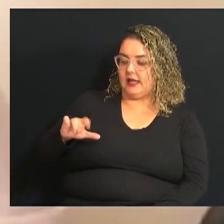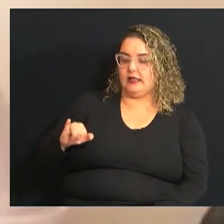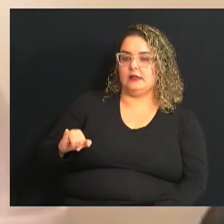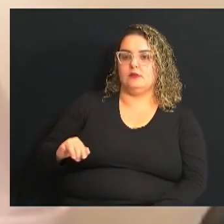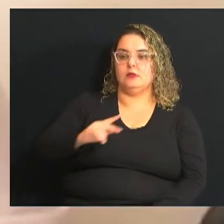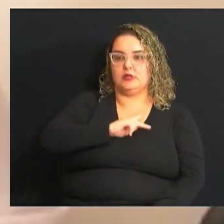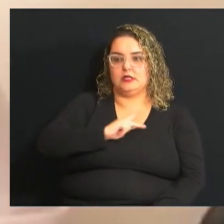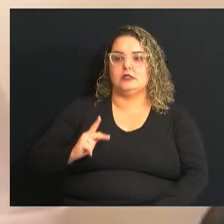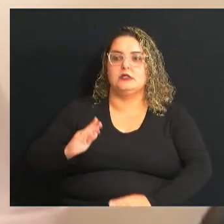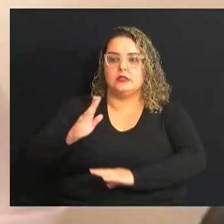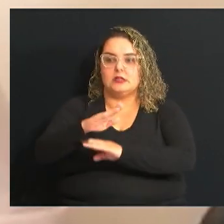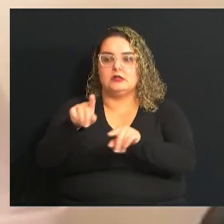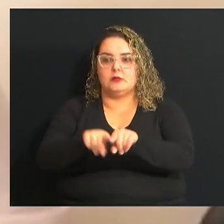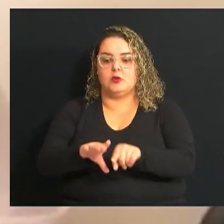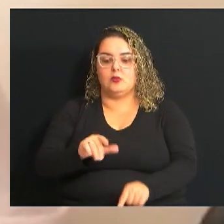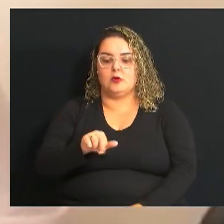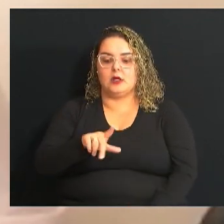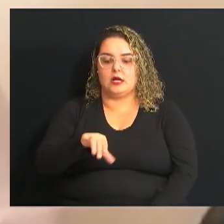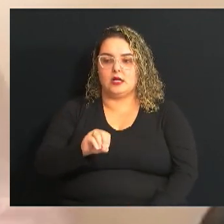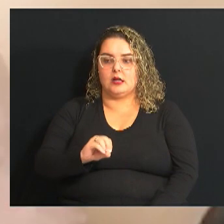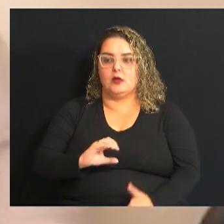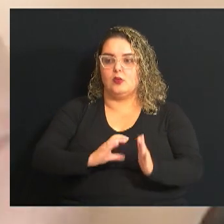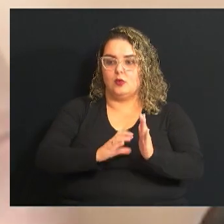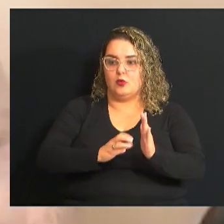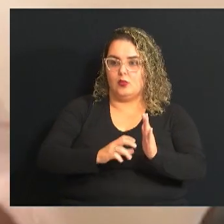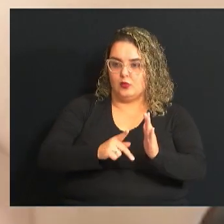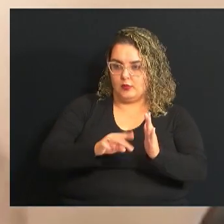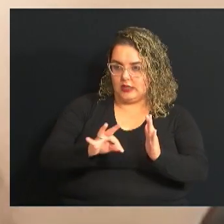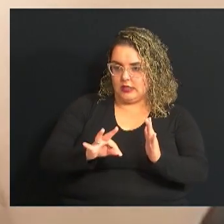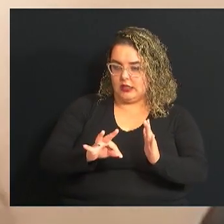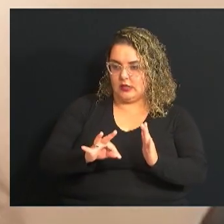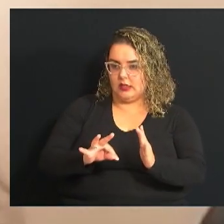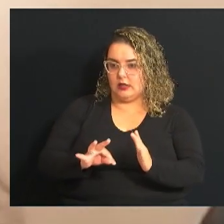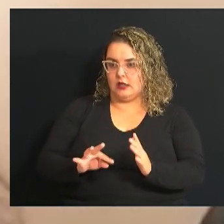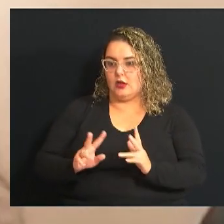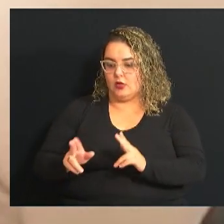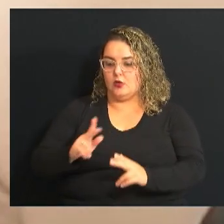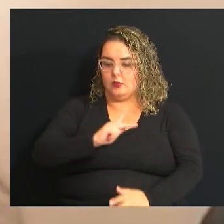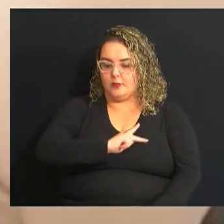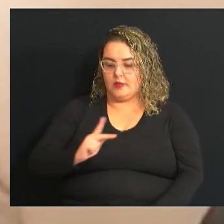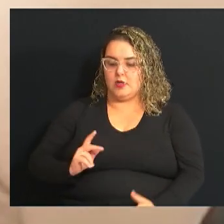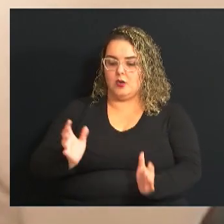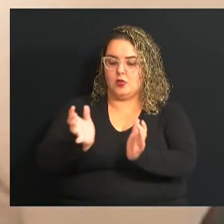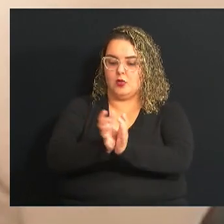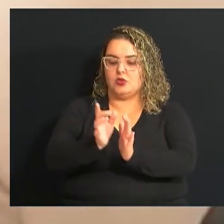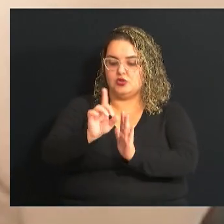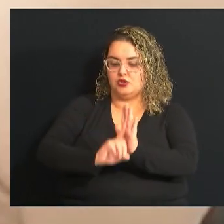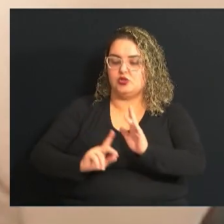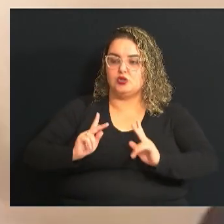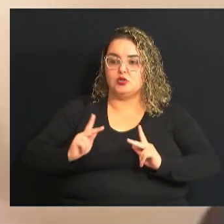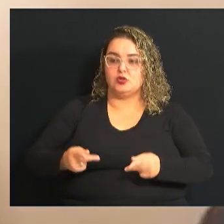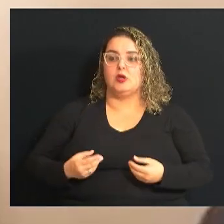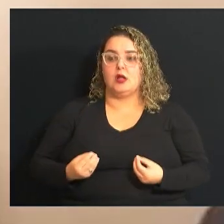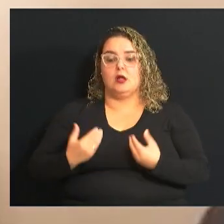libertou mais de 500 escravizados. Só que nunca tinha sido reconhecido como